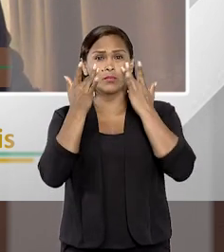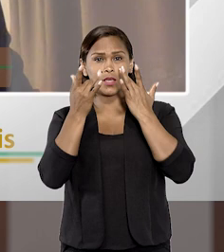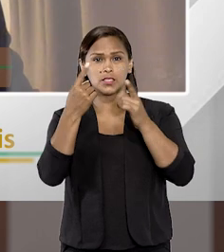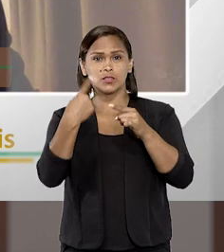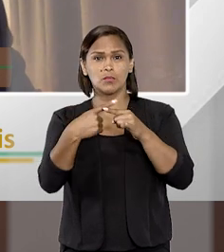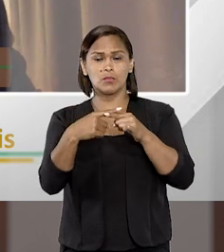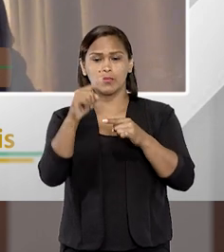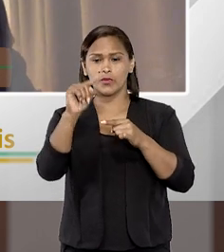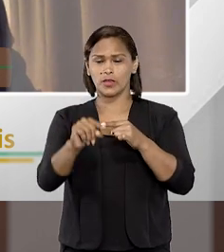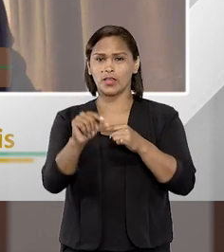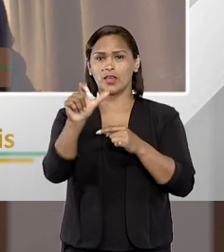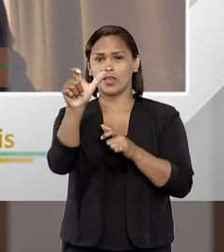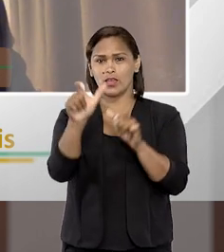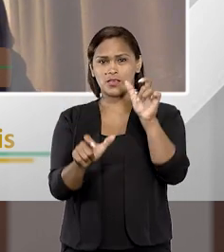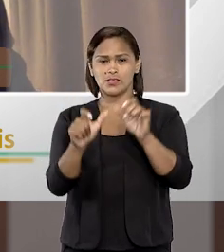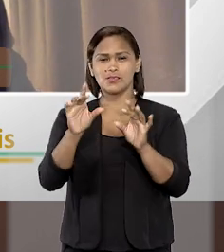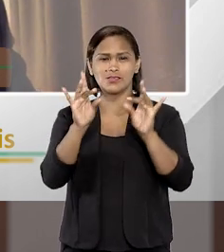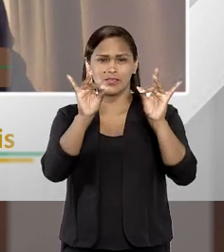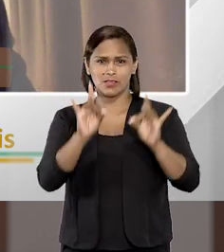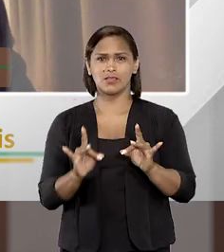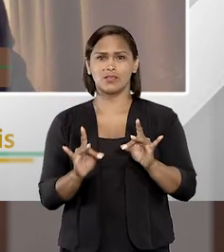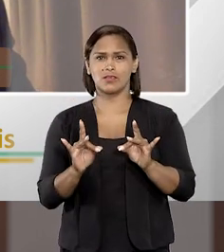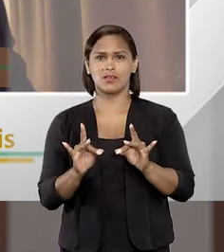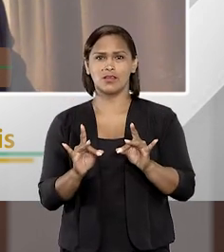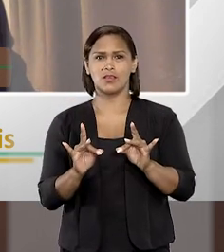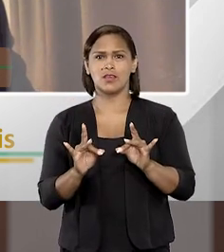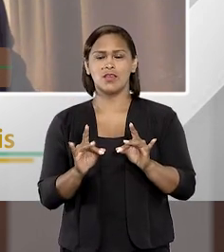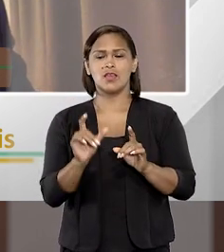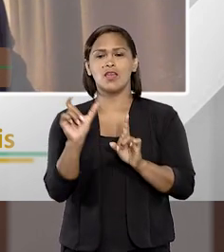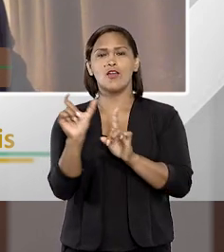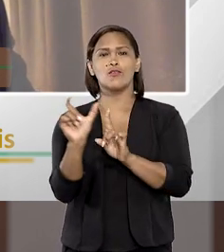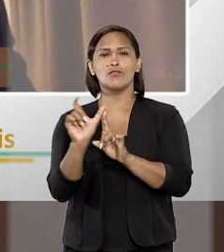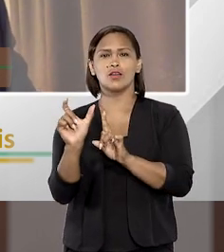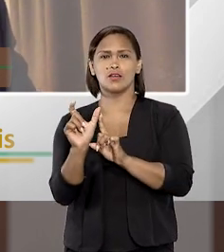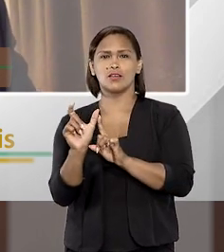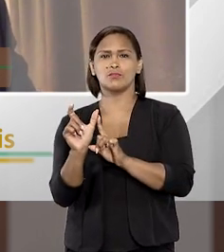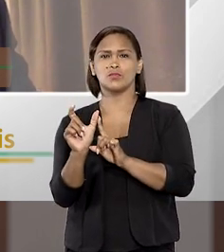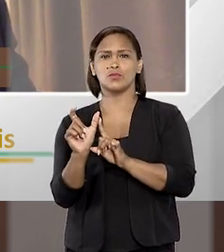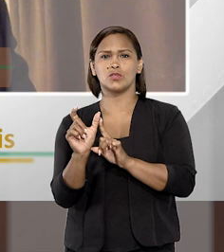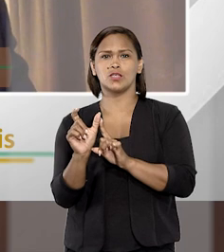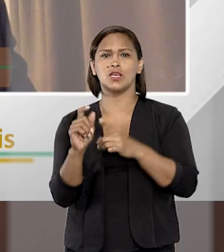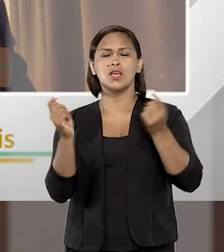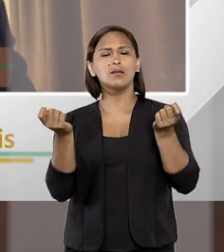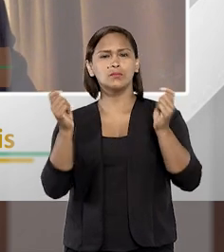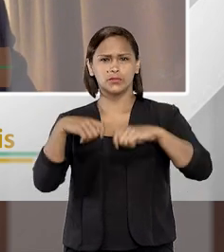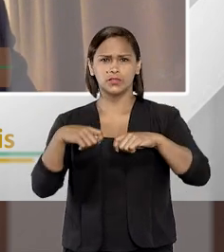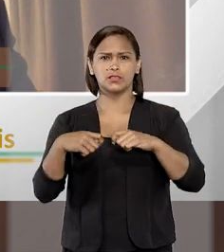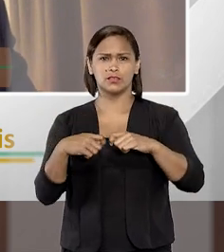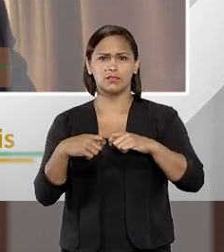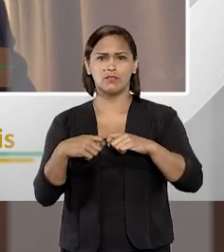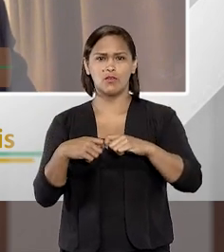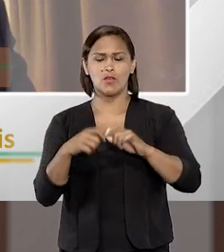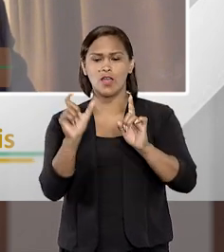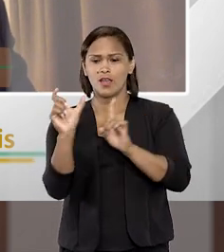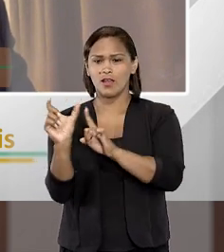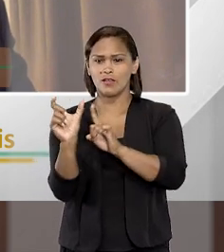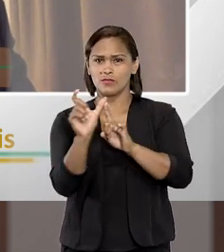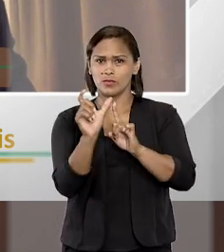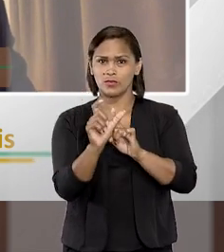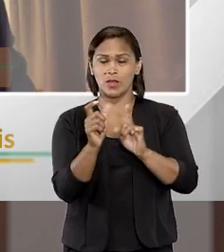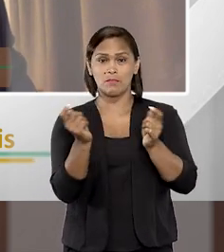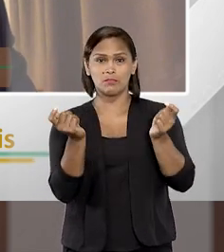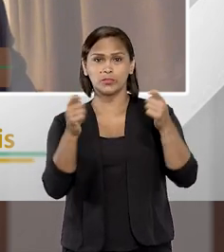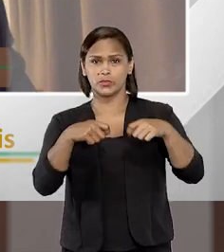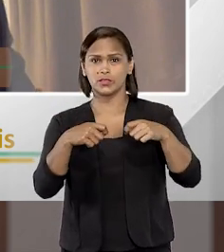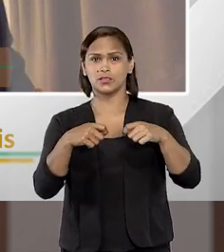para este vocábulo se possível tá aí vocês voltaram se